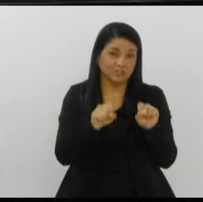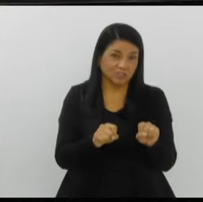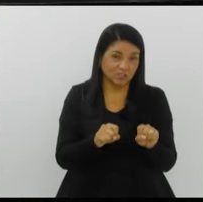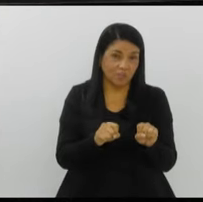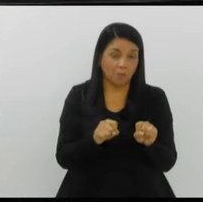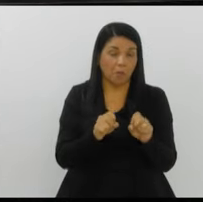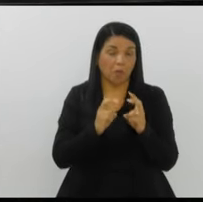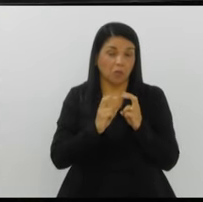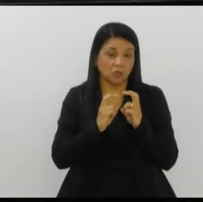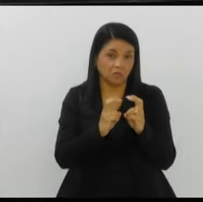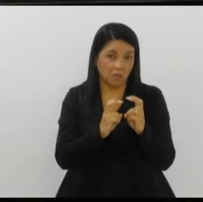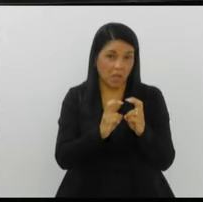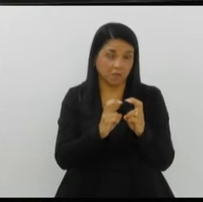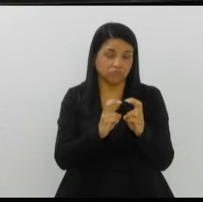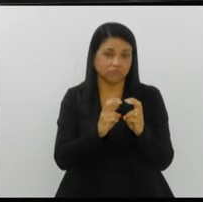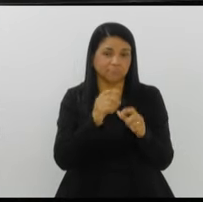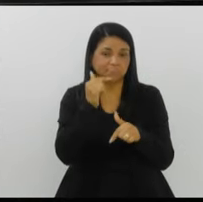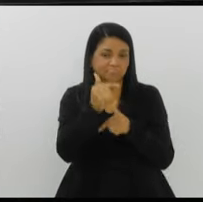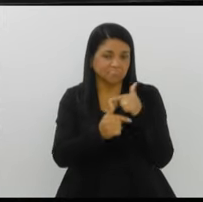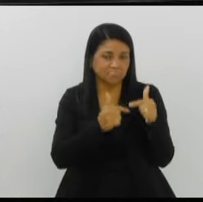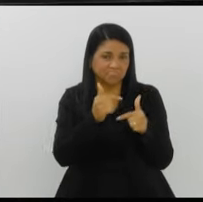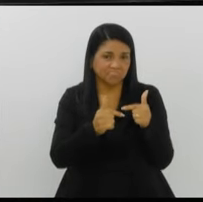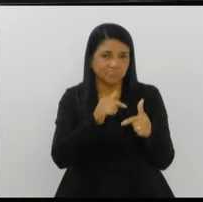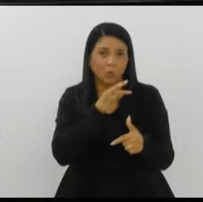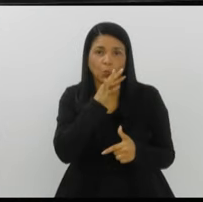ferroviário. E também